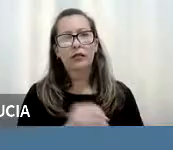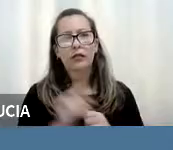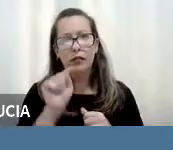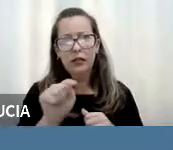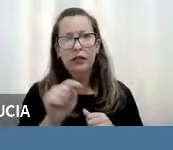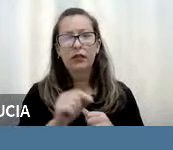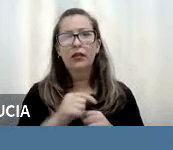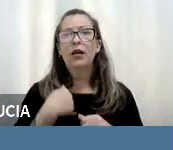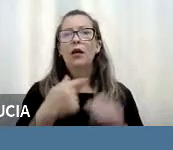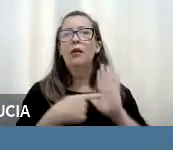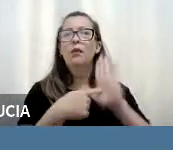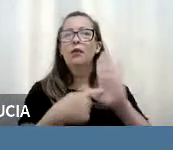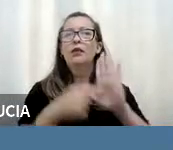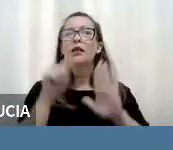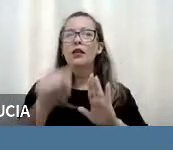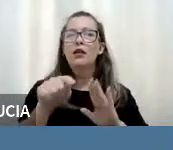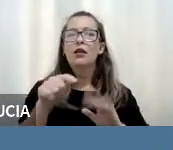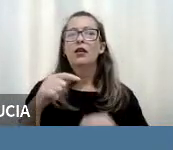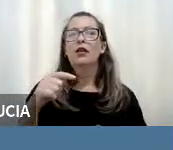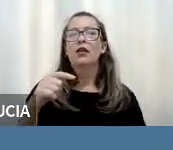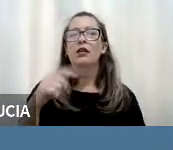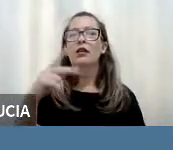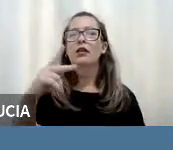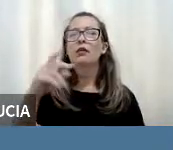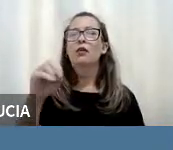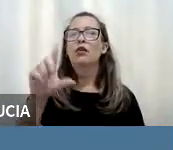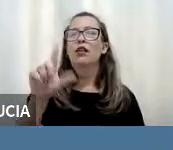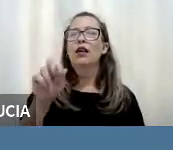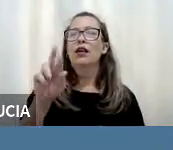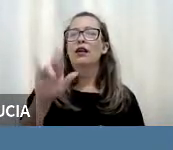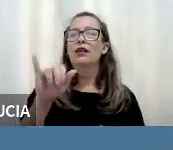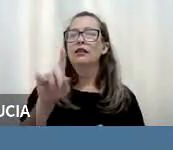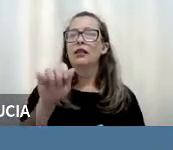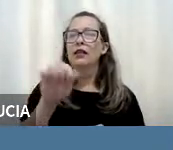estava mostrando aqui a polarização, que é o principal